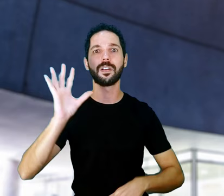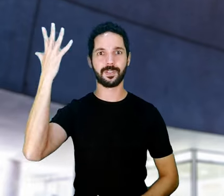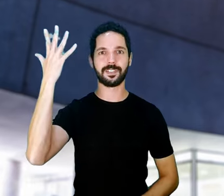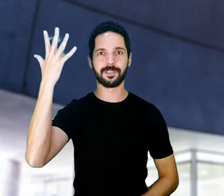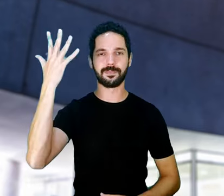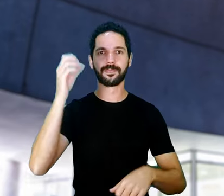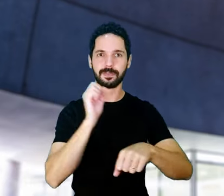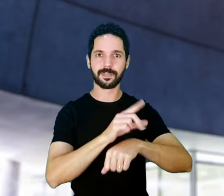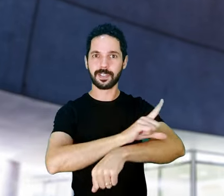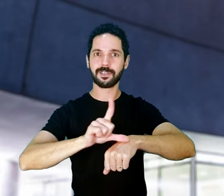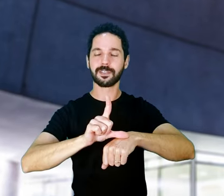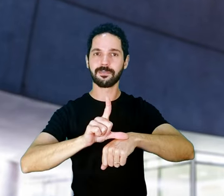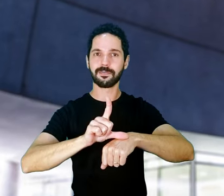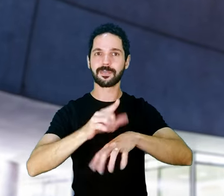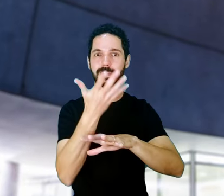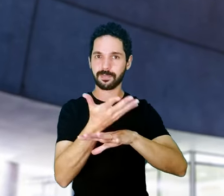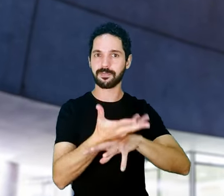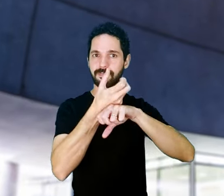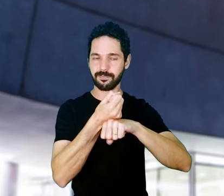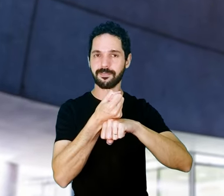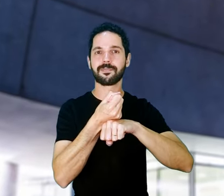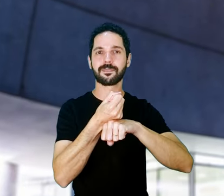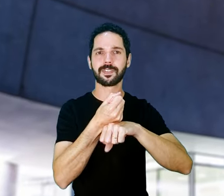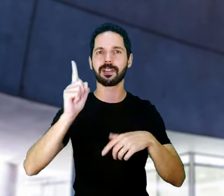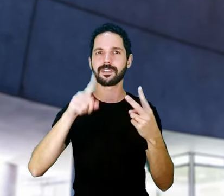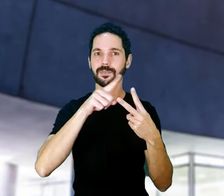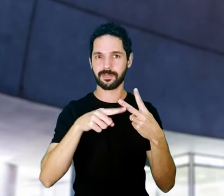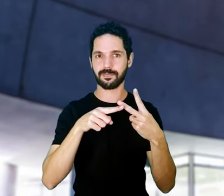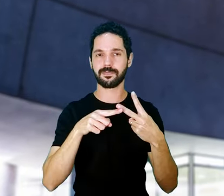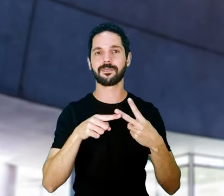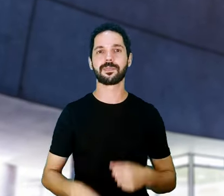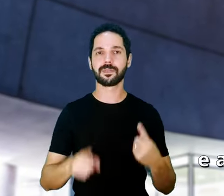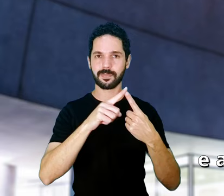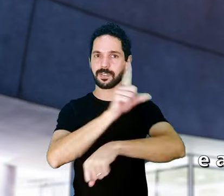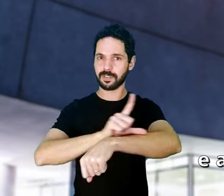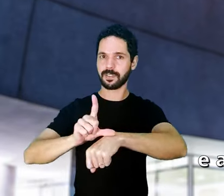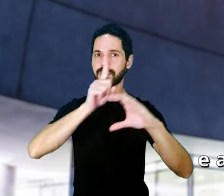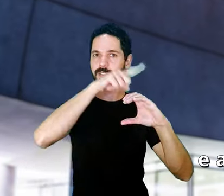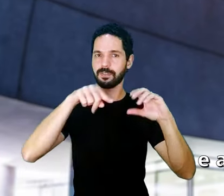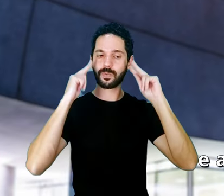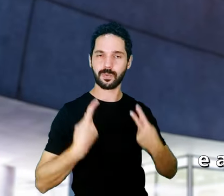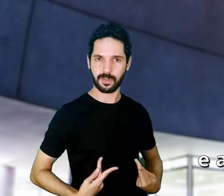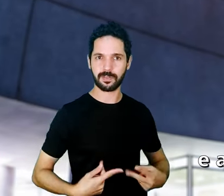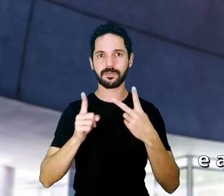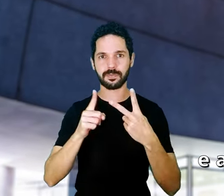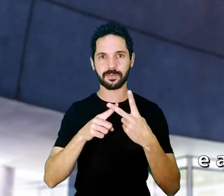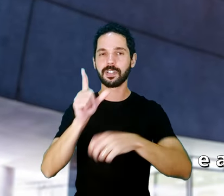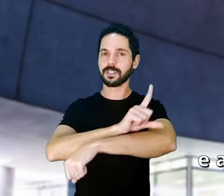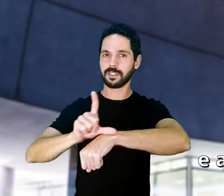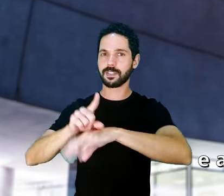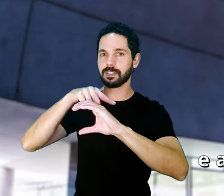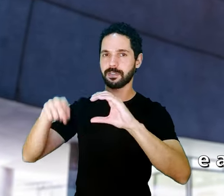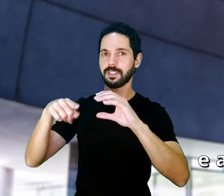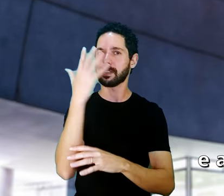universidade acontece por meio das licenciaturas interdisciplinares, que são duas: a licenciatura em Ciências Humanas e